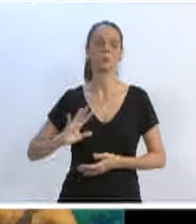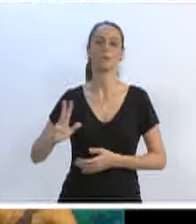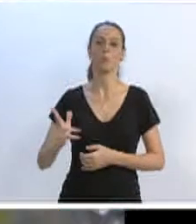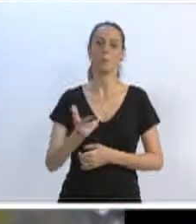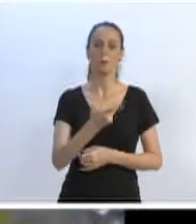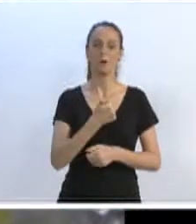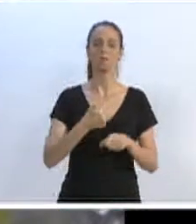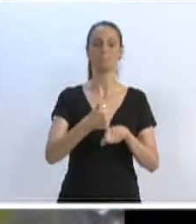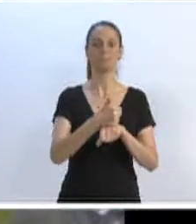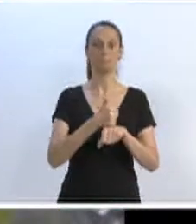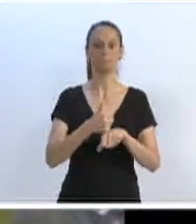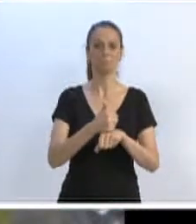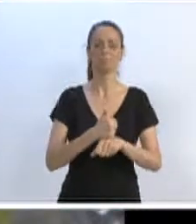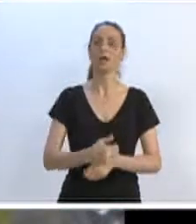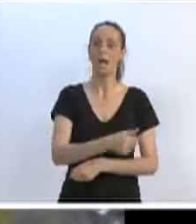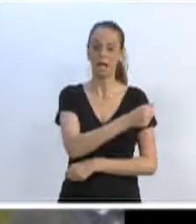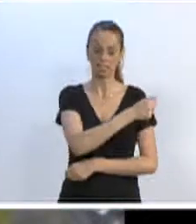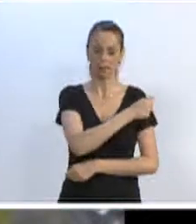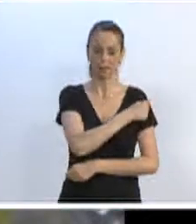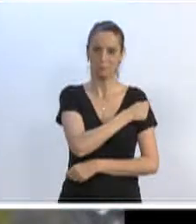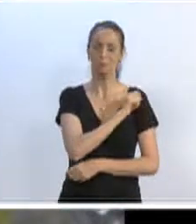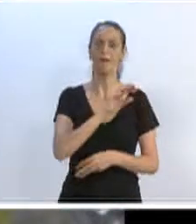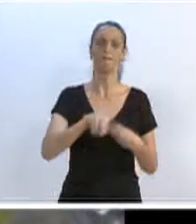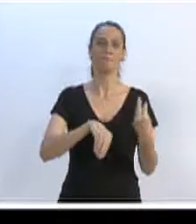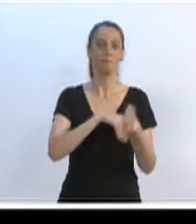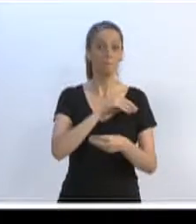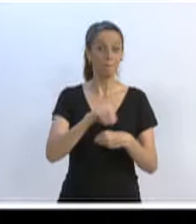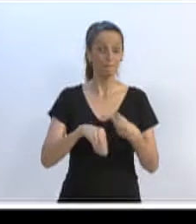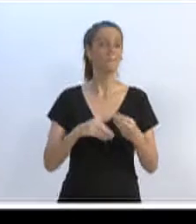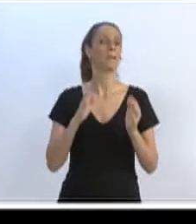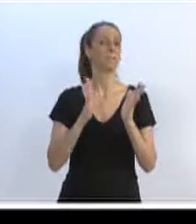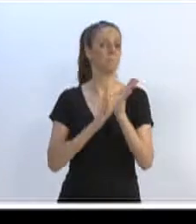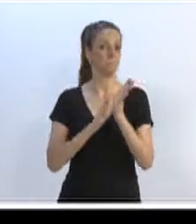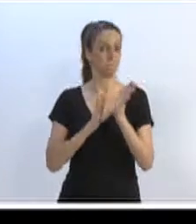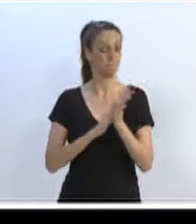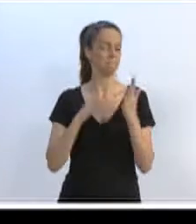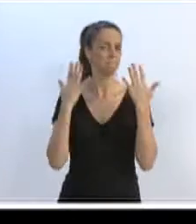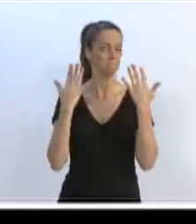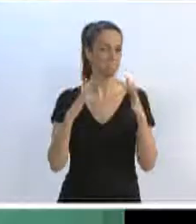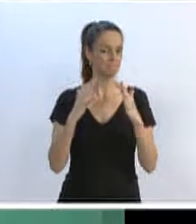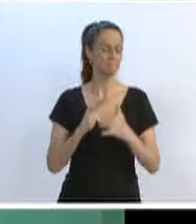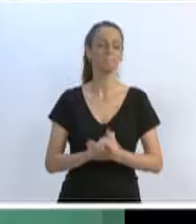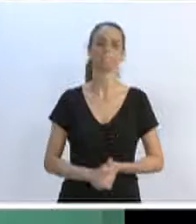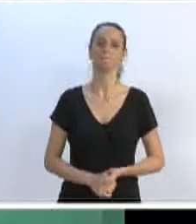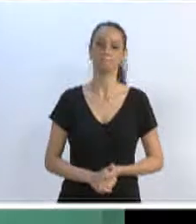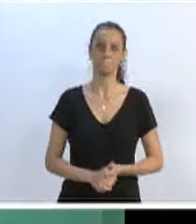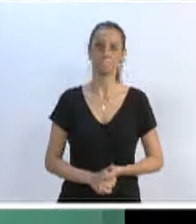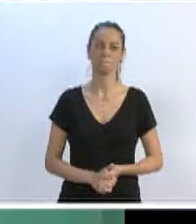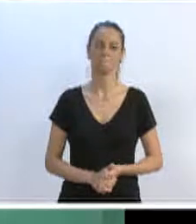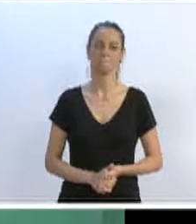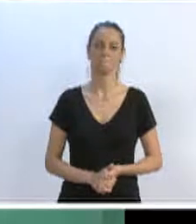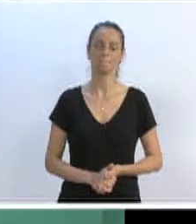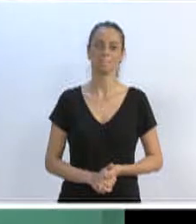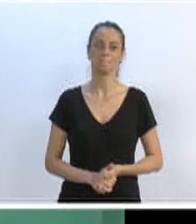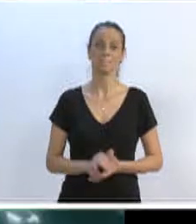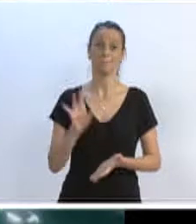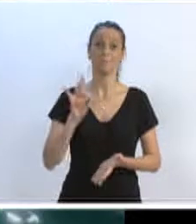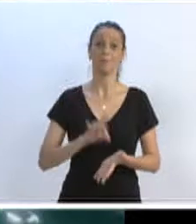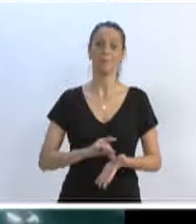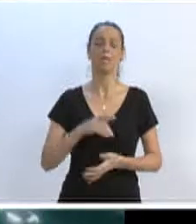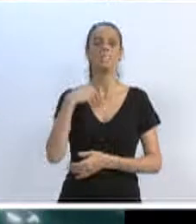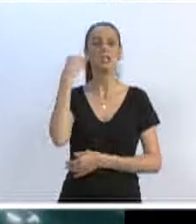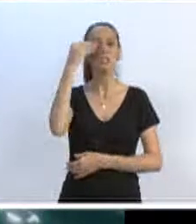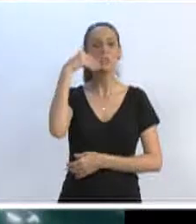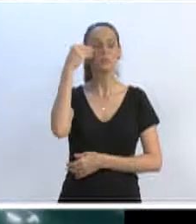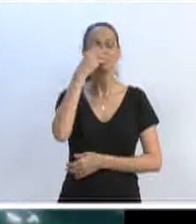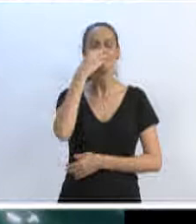professores, todos os alunos envolvidos lá estão de parabéns. E quero dizer para vocês que isso realmente foi uma experiência